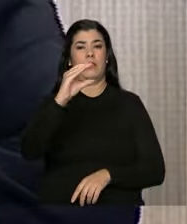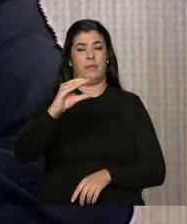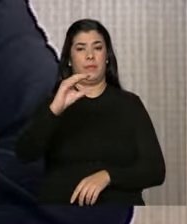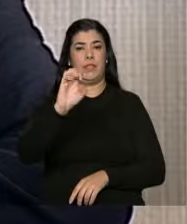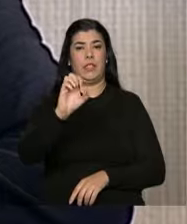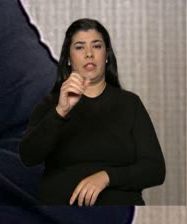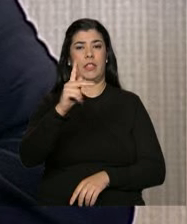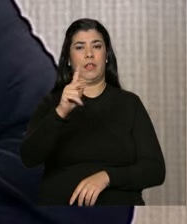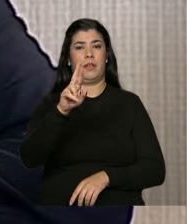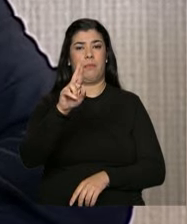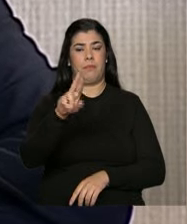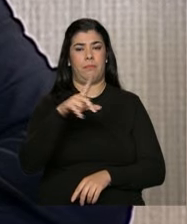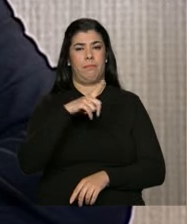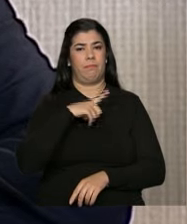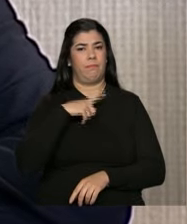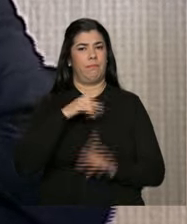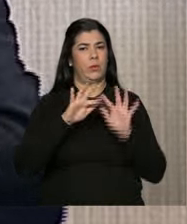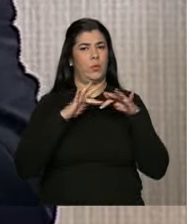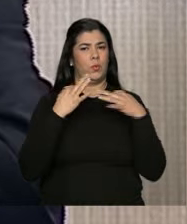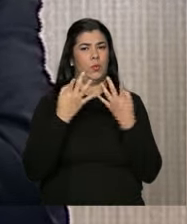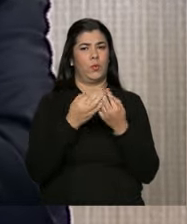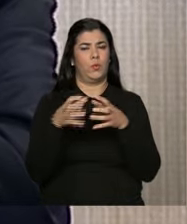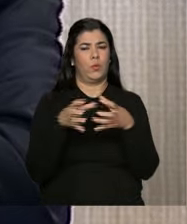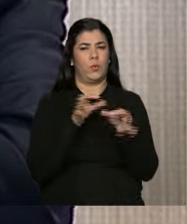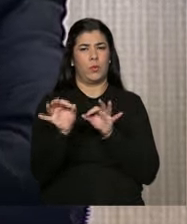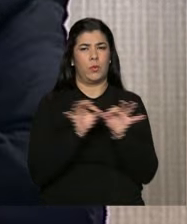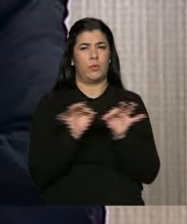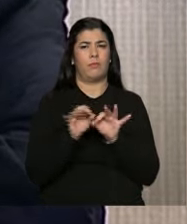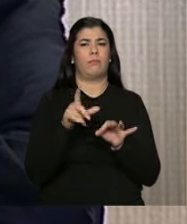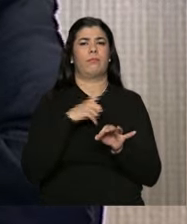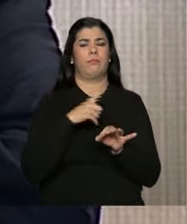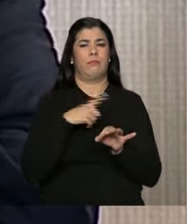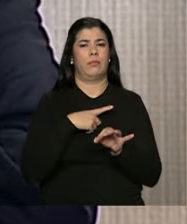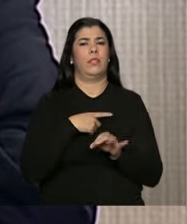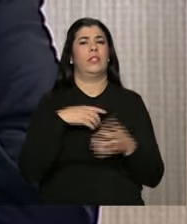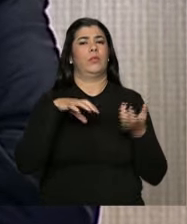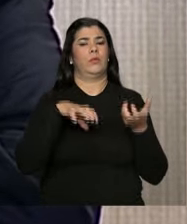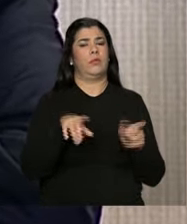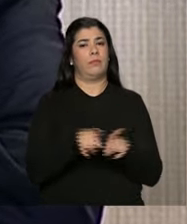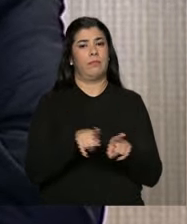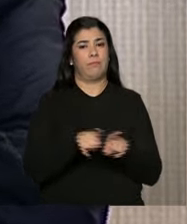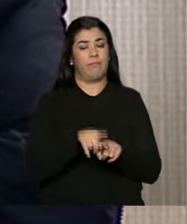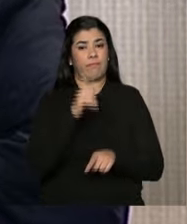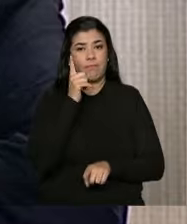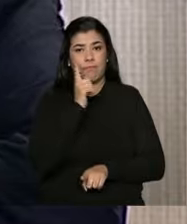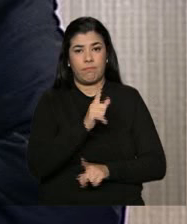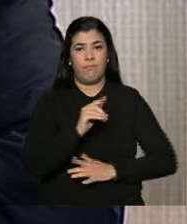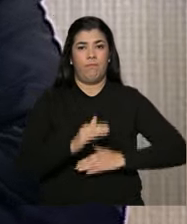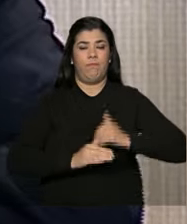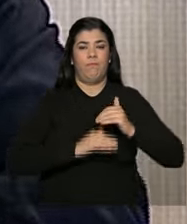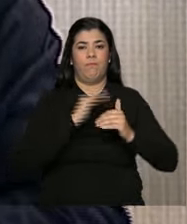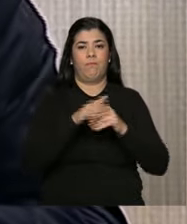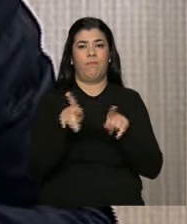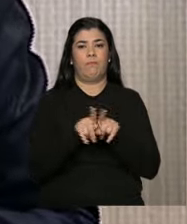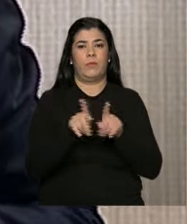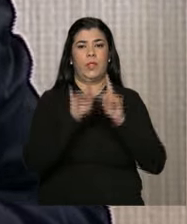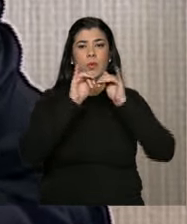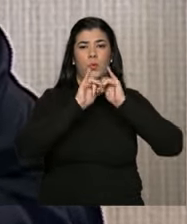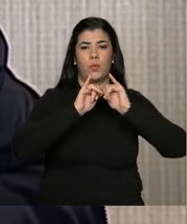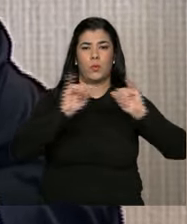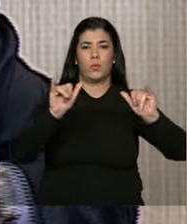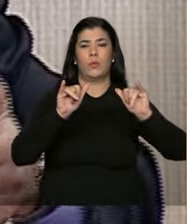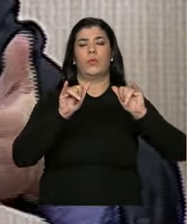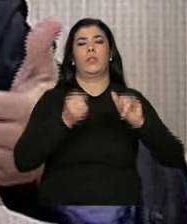envolvidos nessa força tarefa, não só de sensibilização do Congresso, né, mas de conseguir produzir, né,